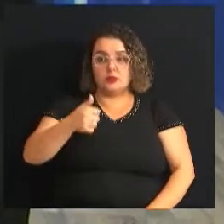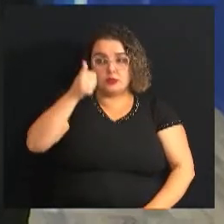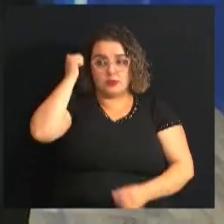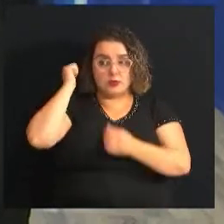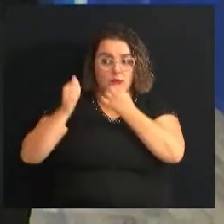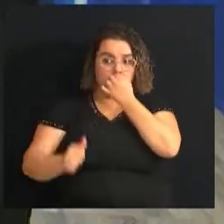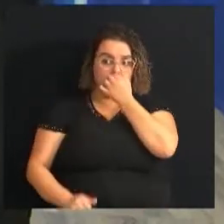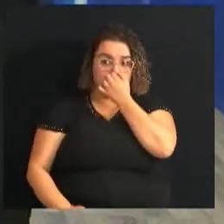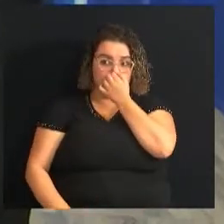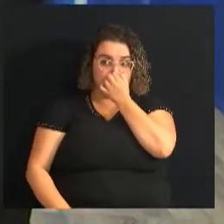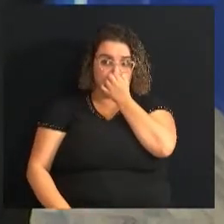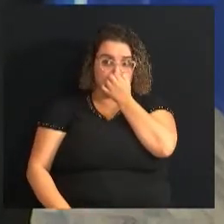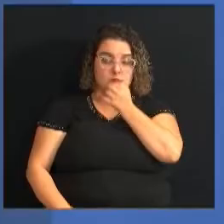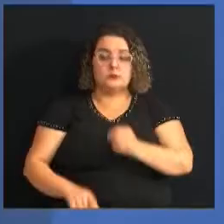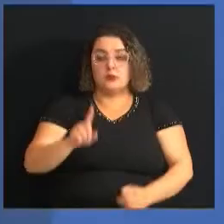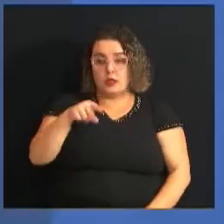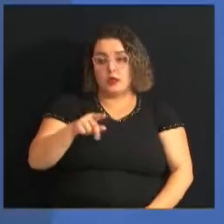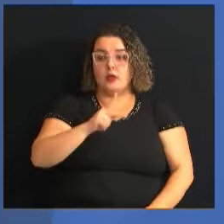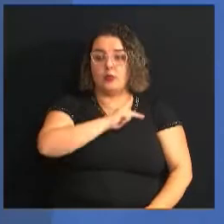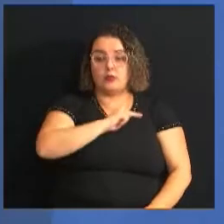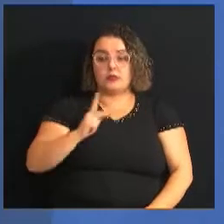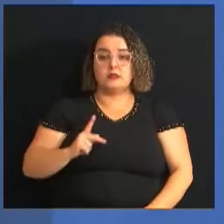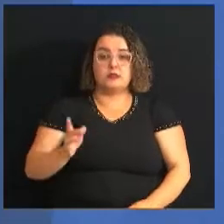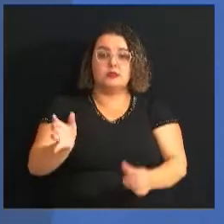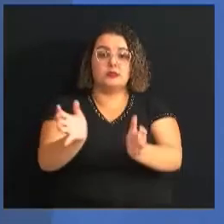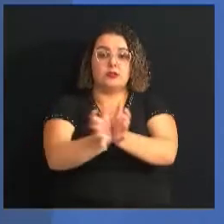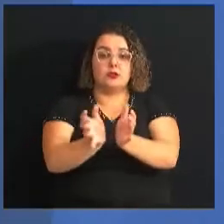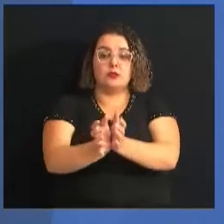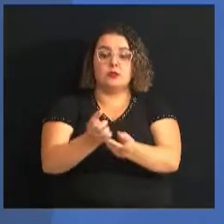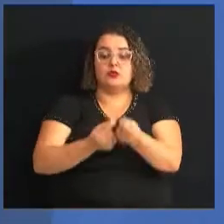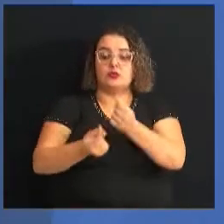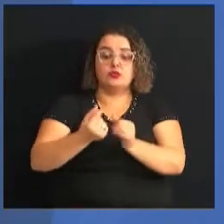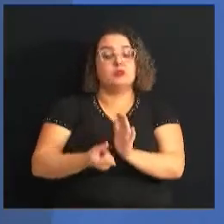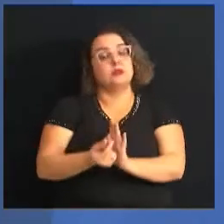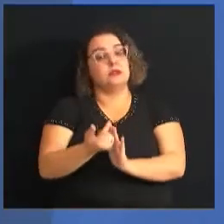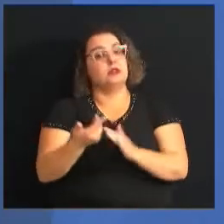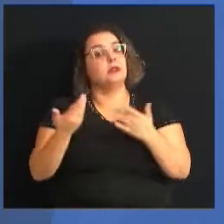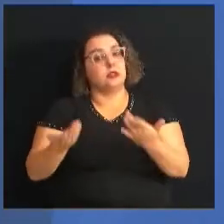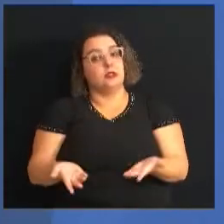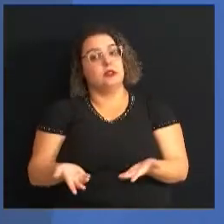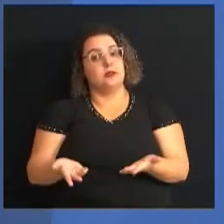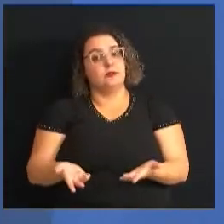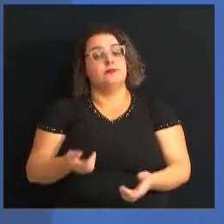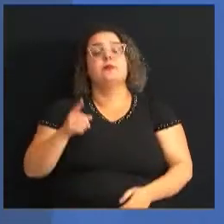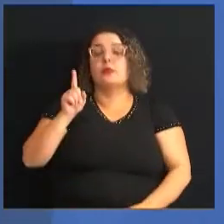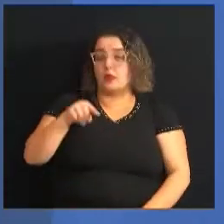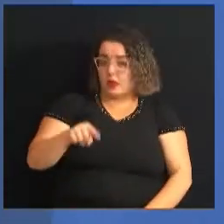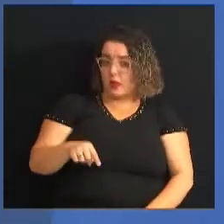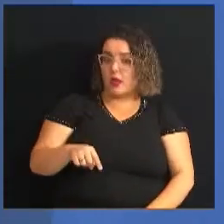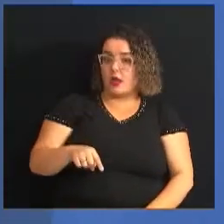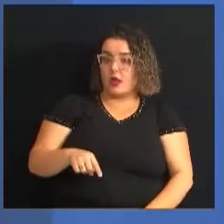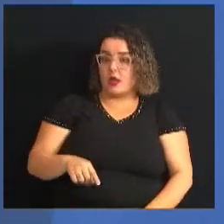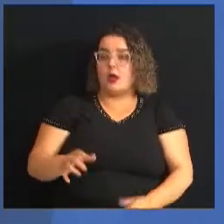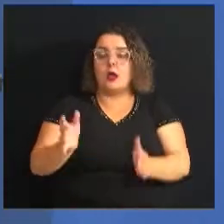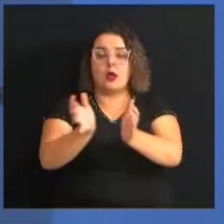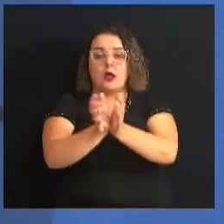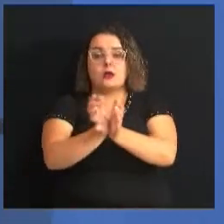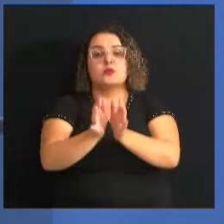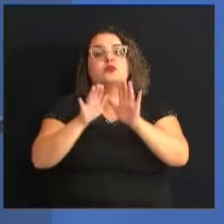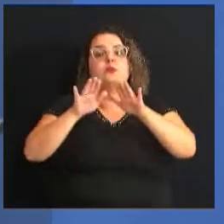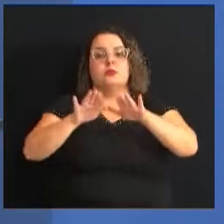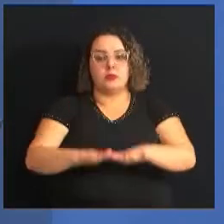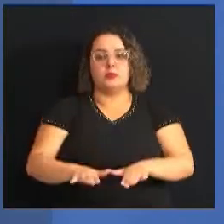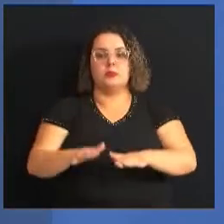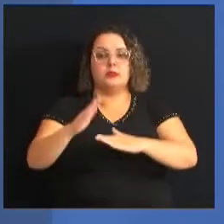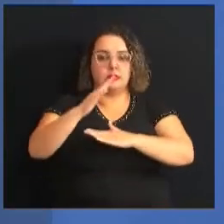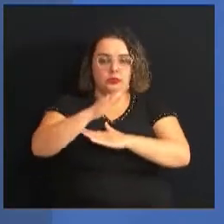Barbarense. Ele que é o presidente da Comissão de Finanças e Orçamento. Nesse caso, esta é uma das comissões permanentes da